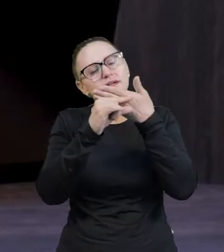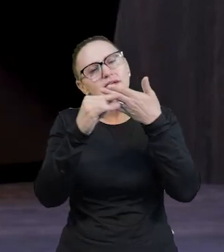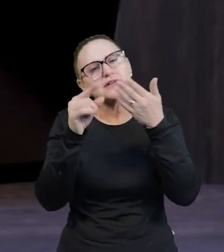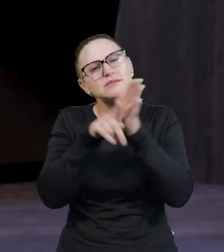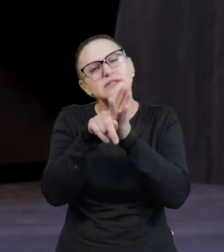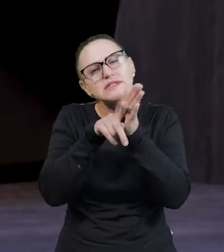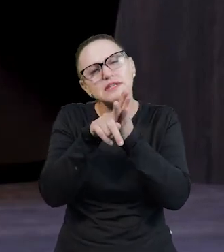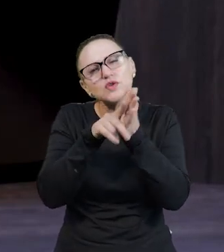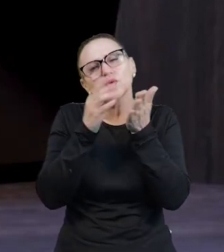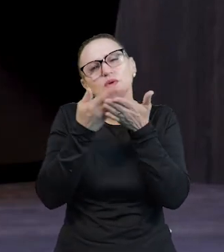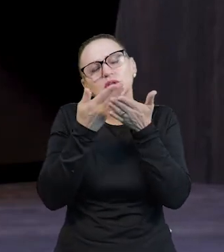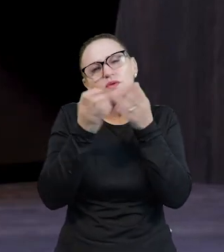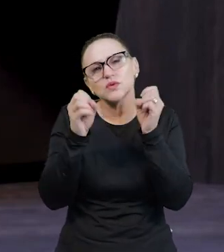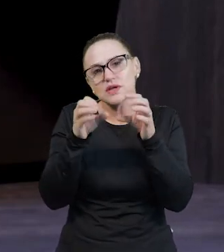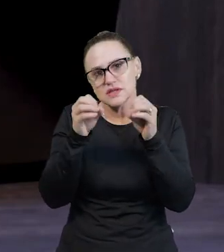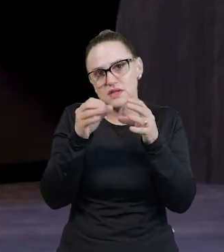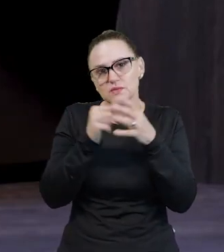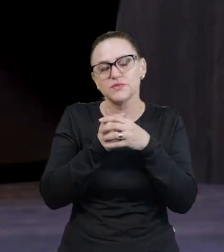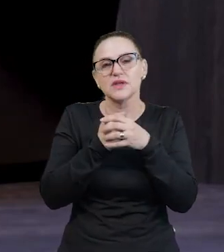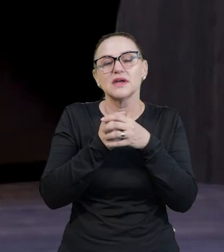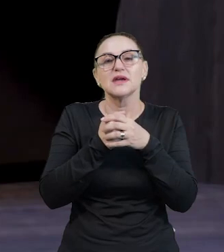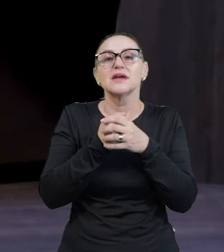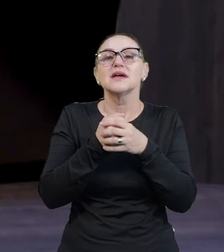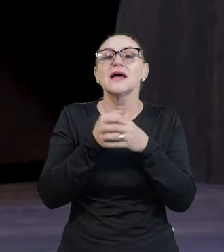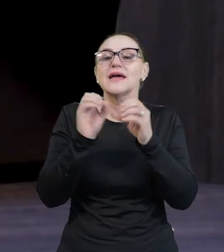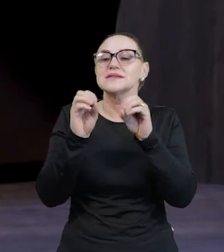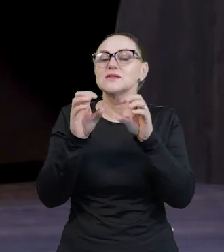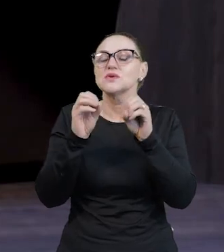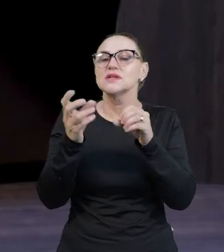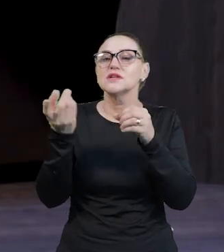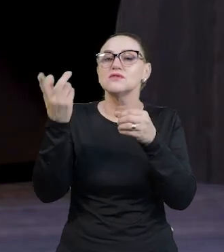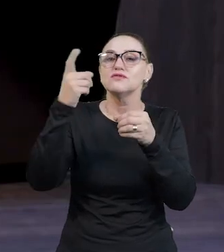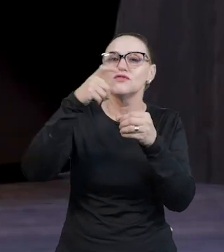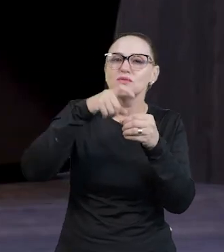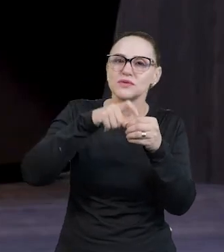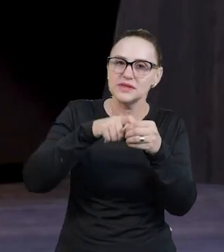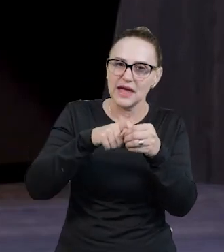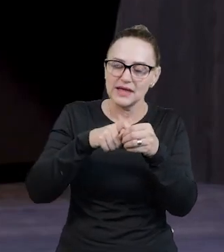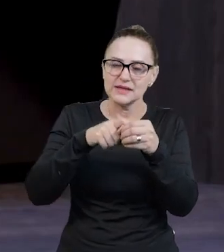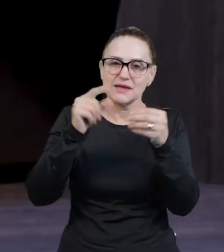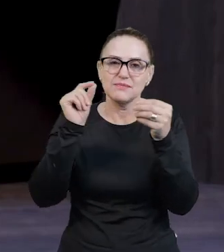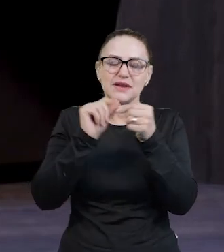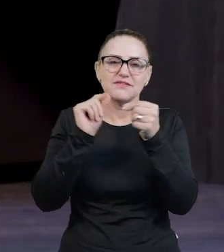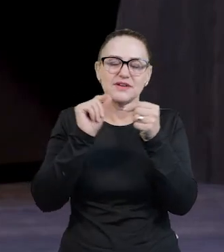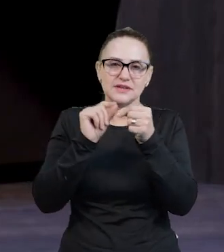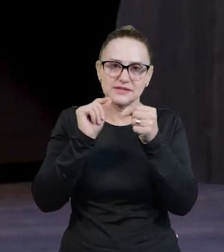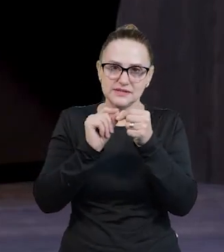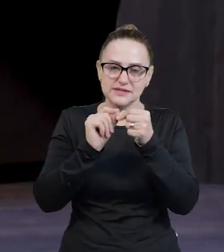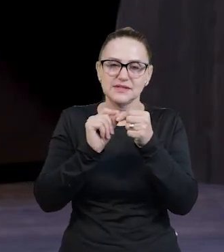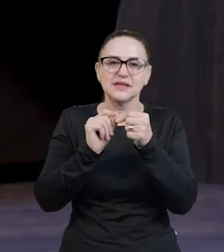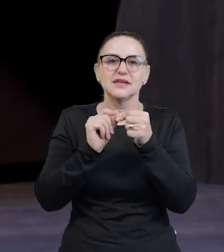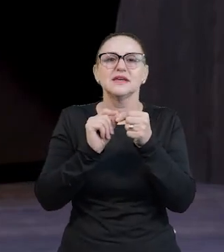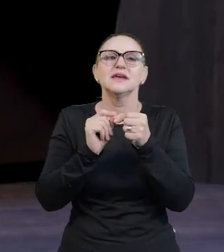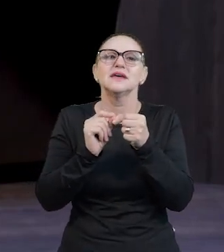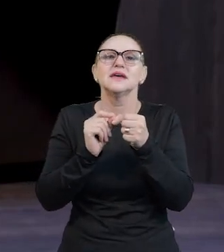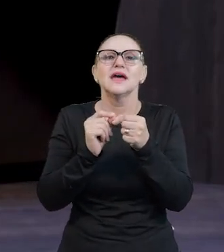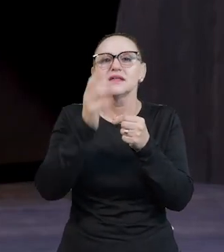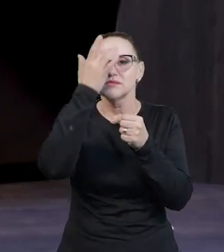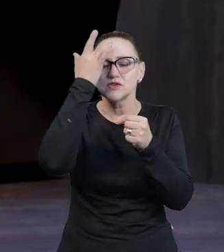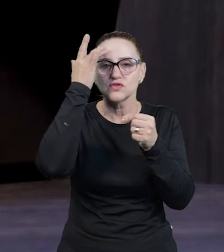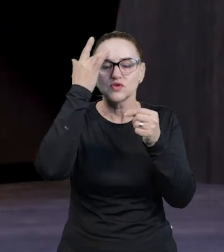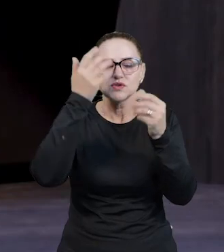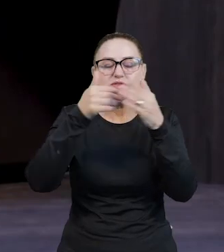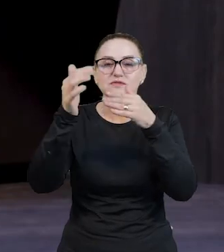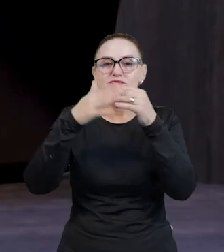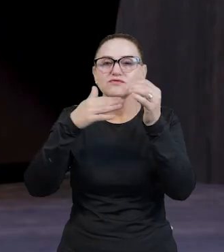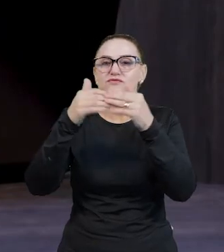a ideia de uma educação voltada para formar mão de obra, uma educação para o trabalho.